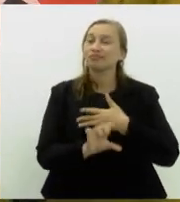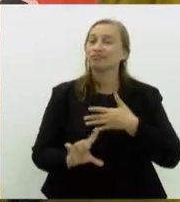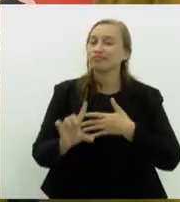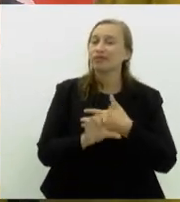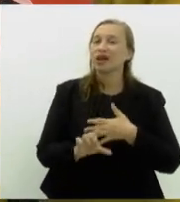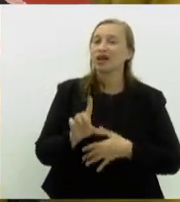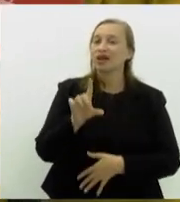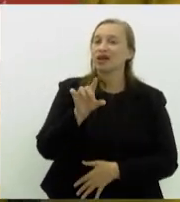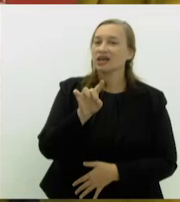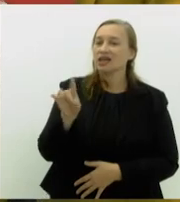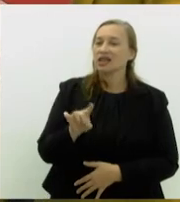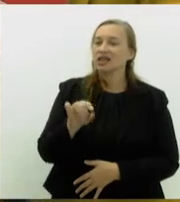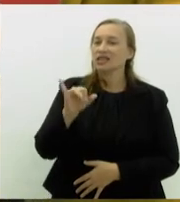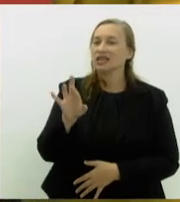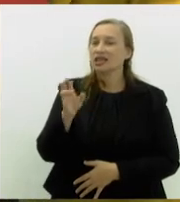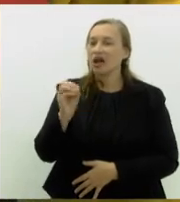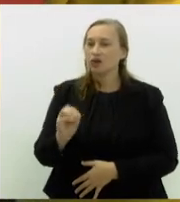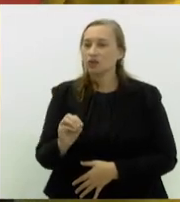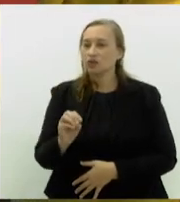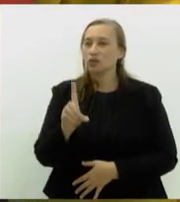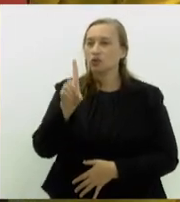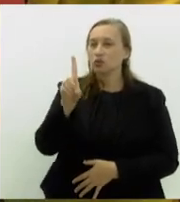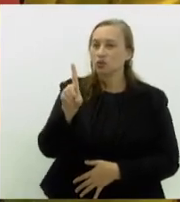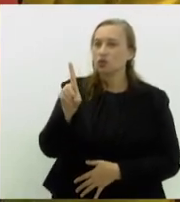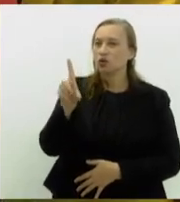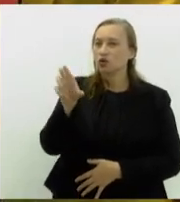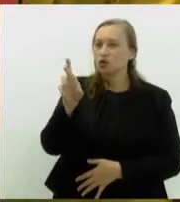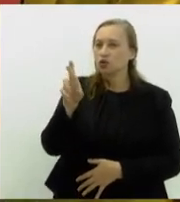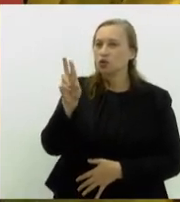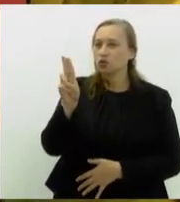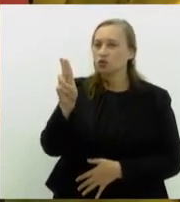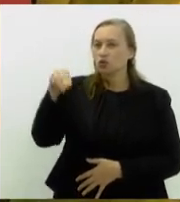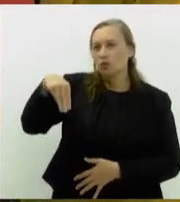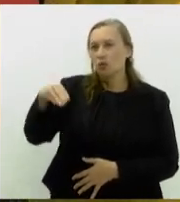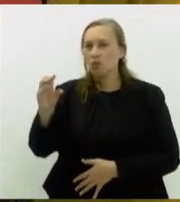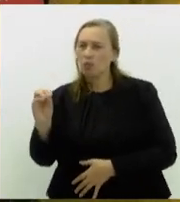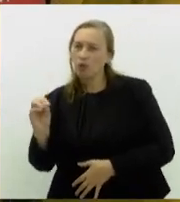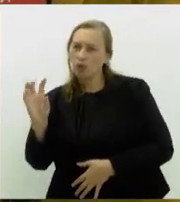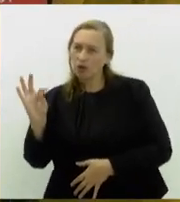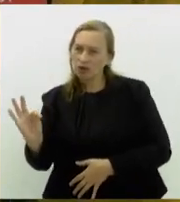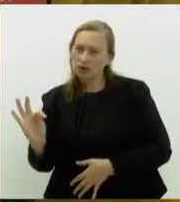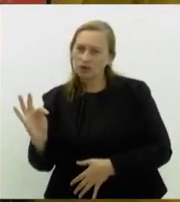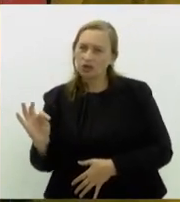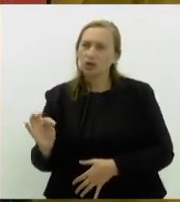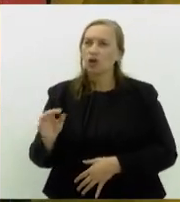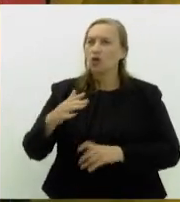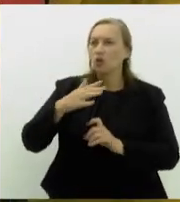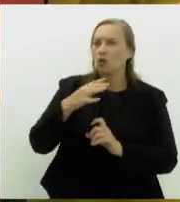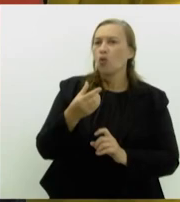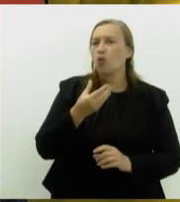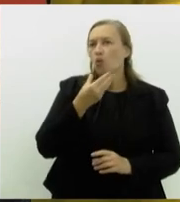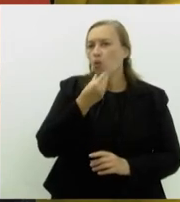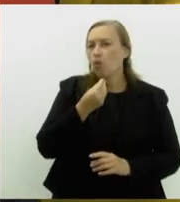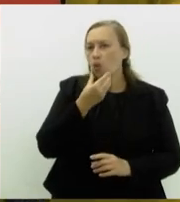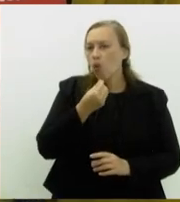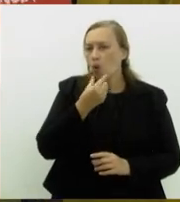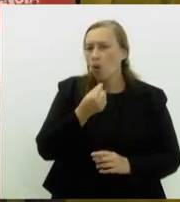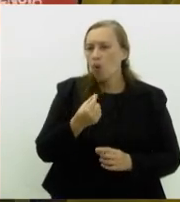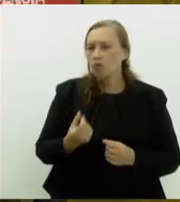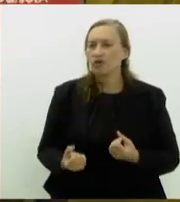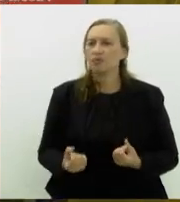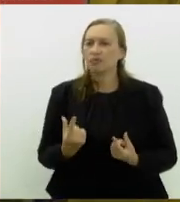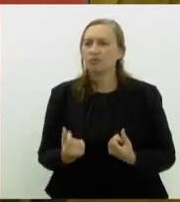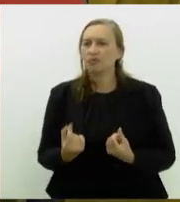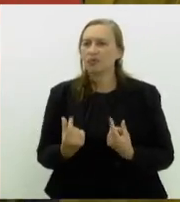Ziraldo. Drummond e Ziraldo, Ziraldo e Drummond, o pipoqueiro da esquina. Tem charges aqui,